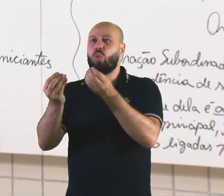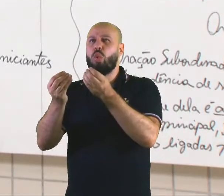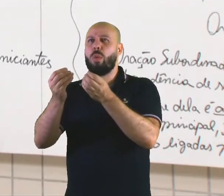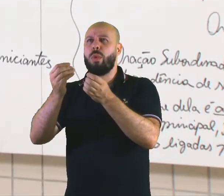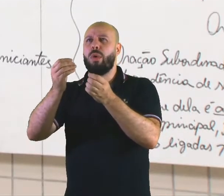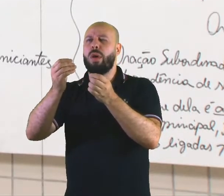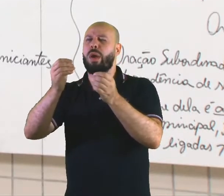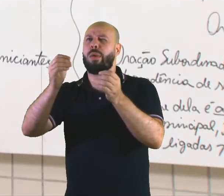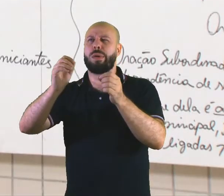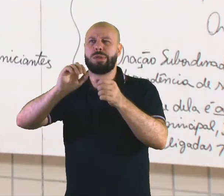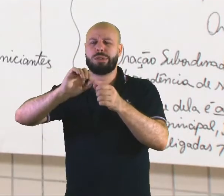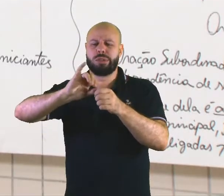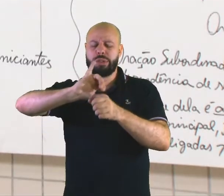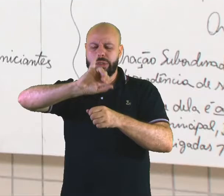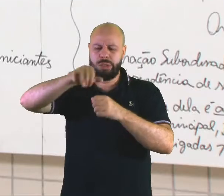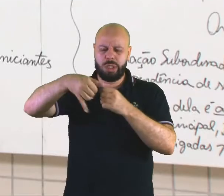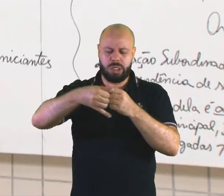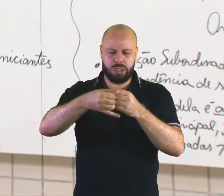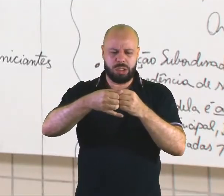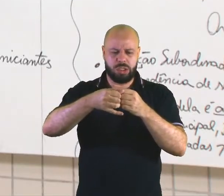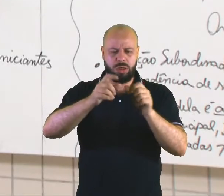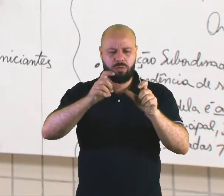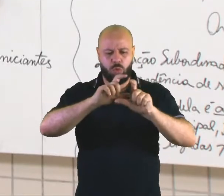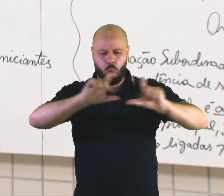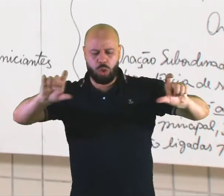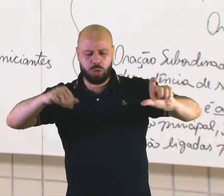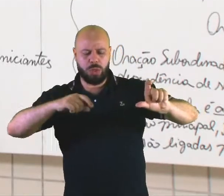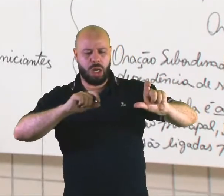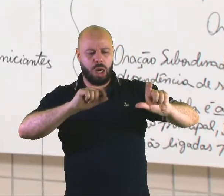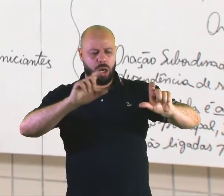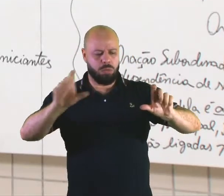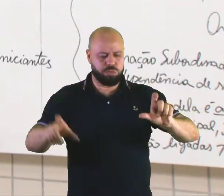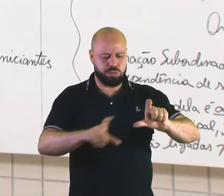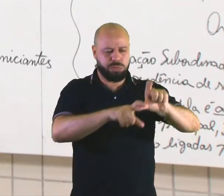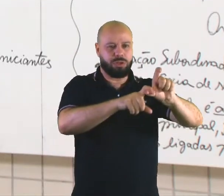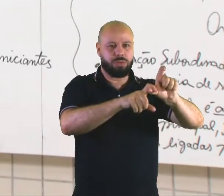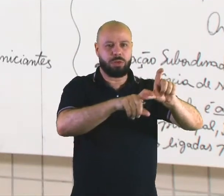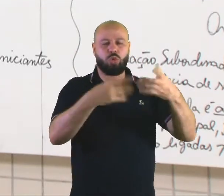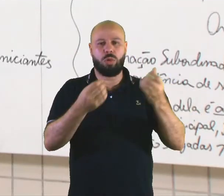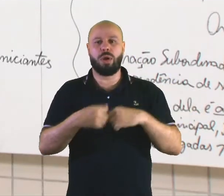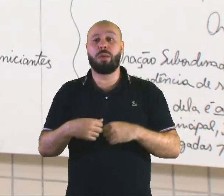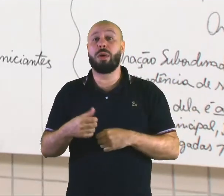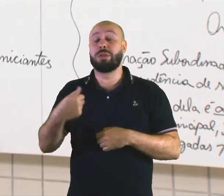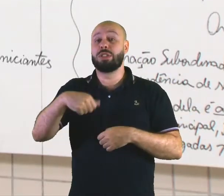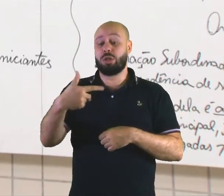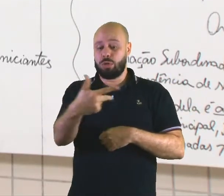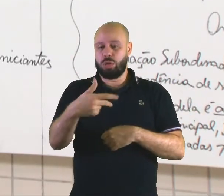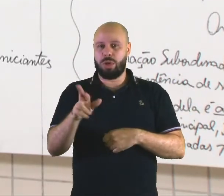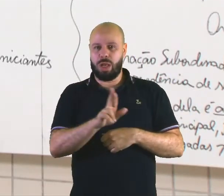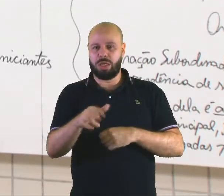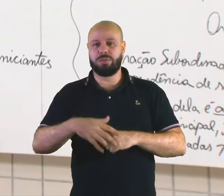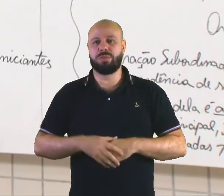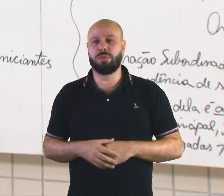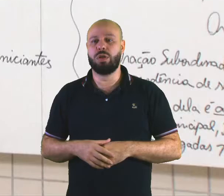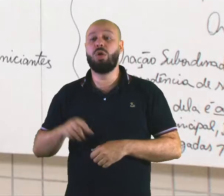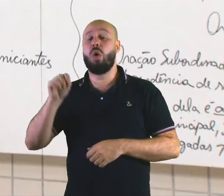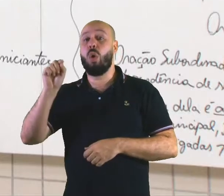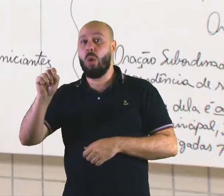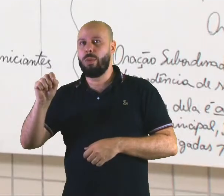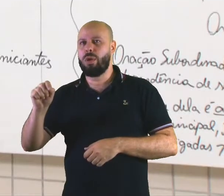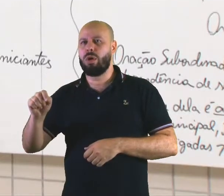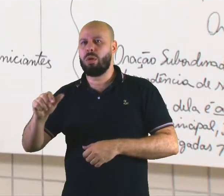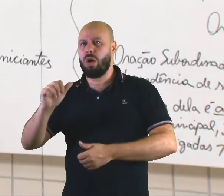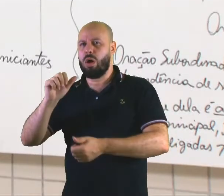subordinada adjetiva? Eu preciso colocar o pronome relativo. Os jogadores de futebol que são